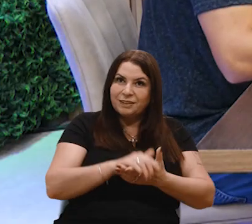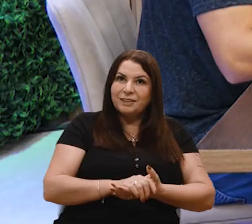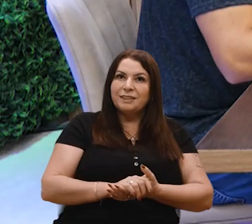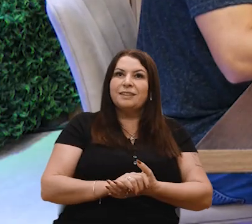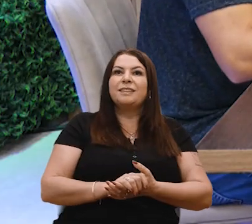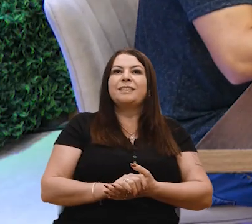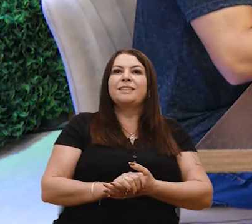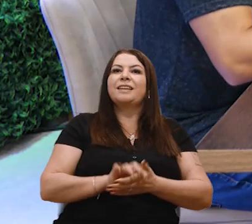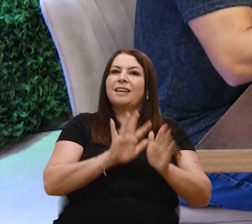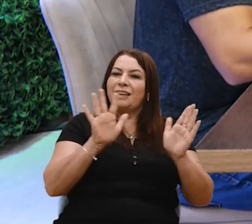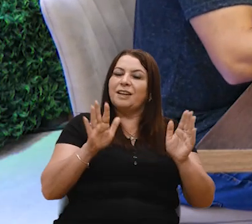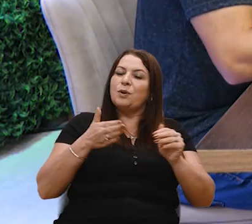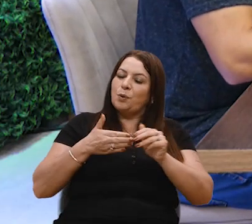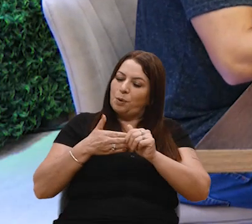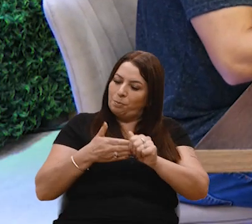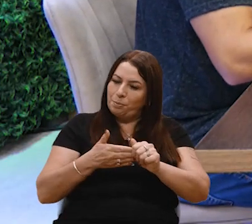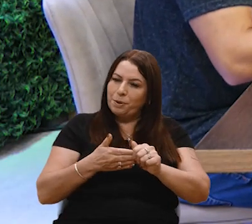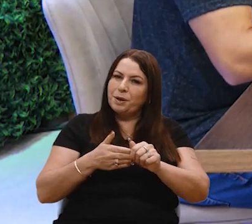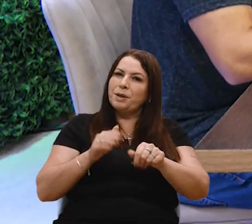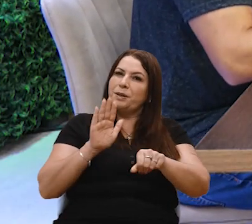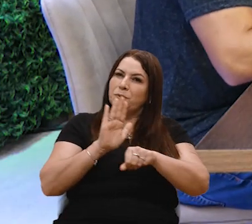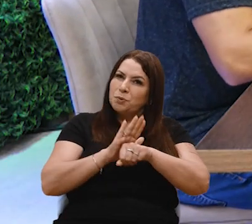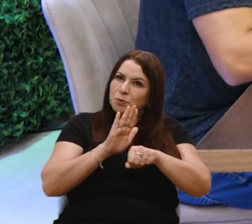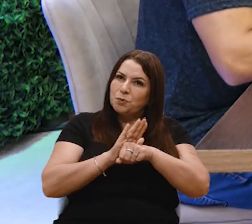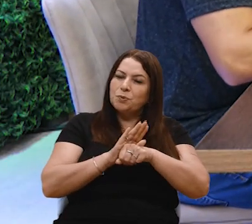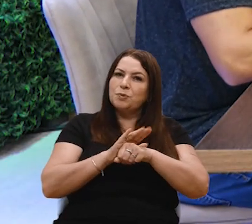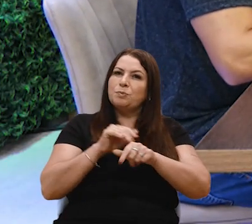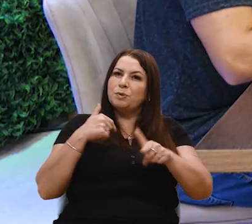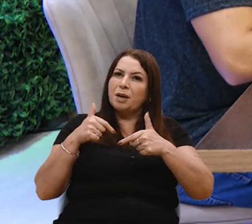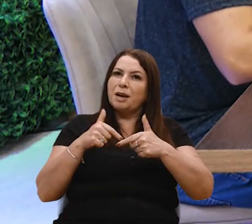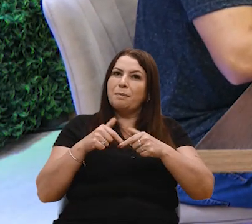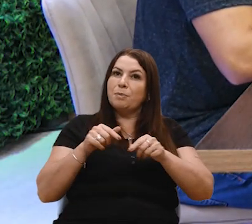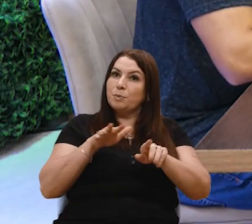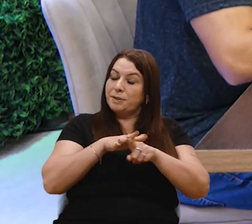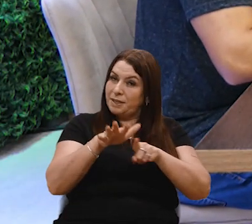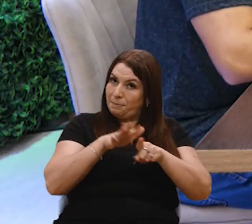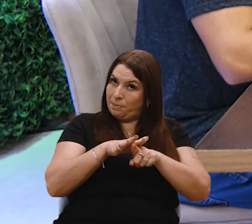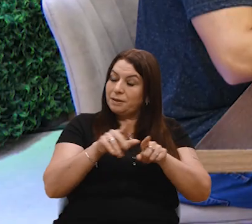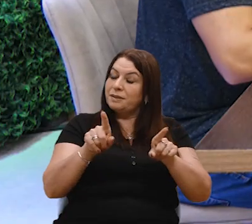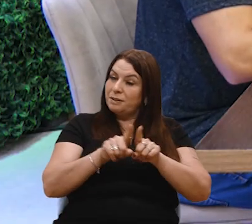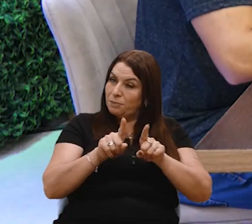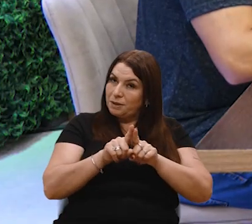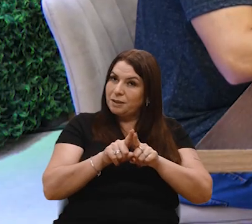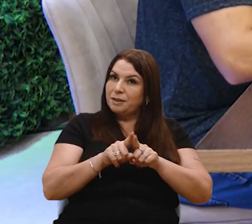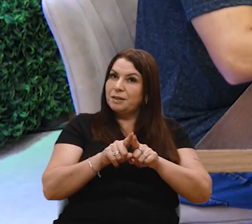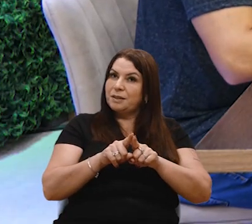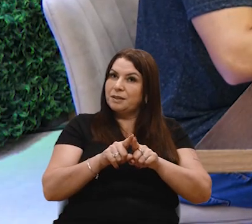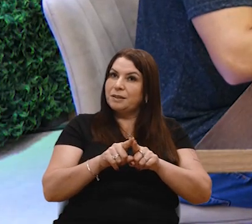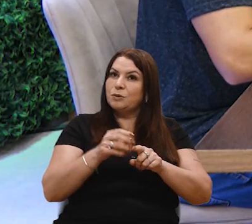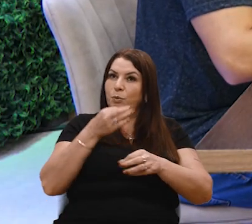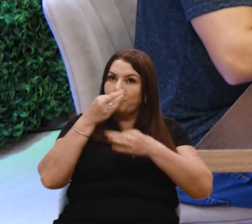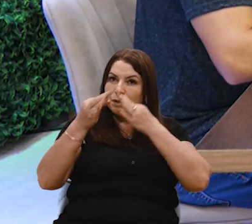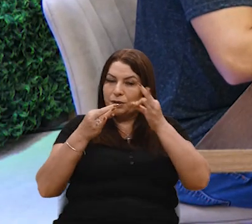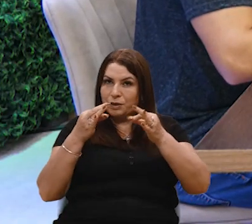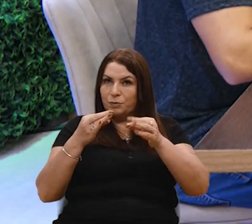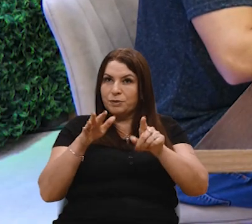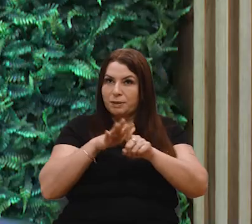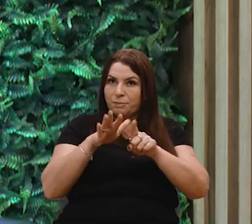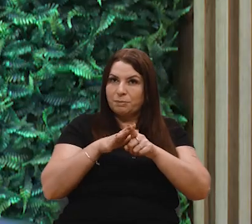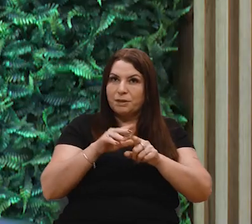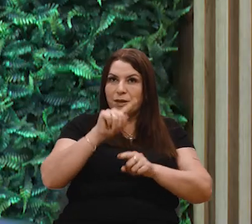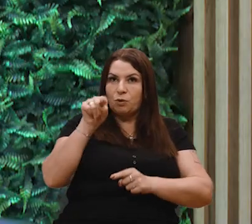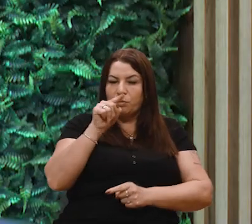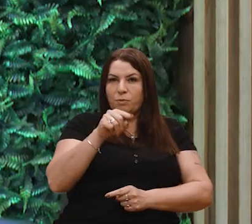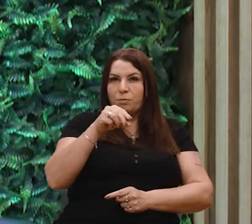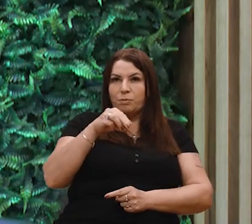do teu trabalho. Claro, galera, acompanhem, ajudem. A gente está aqui para trabalhar sob demanda muito, inclusive, né? Então, nos mandem as